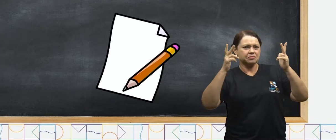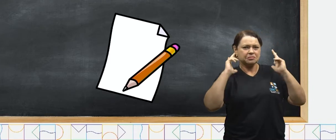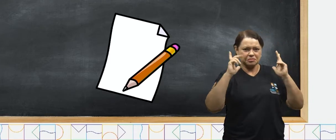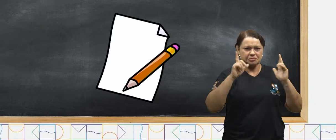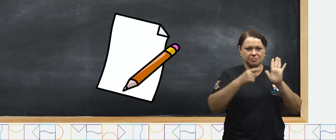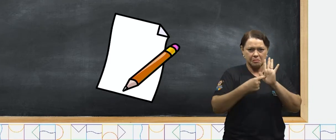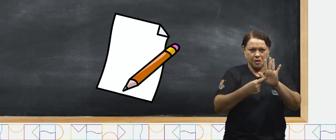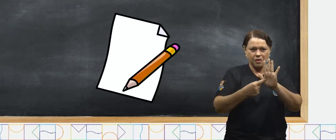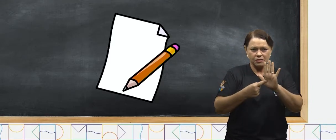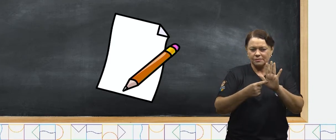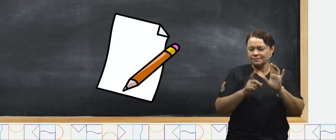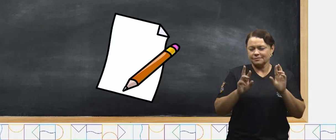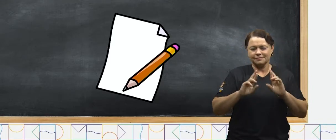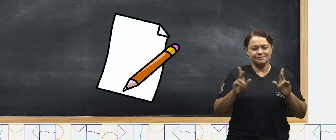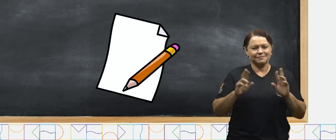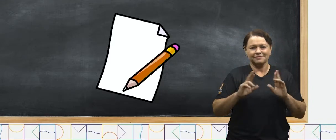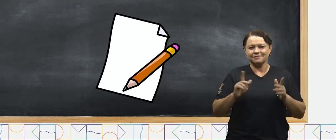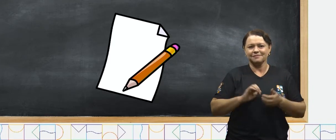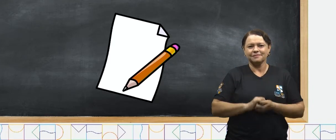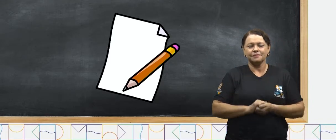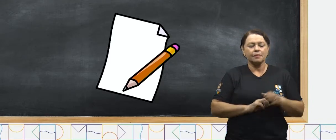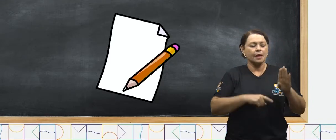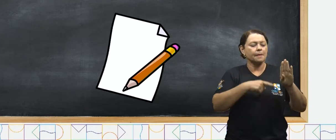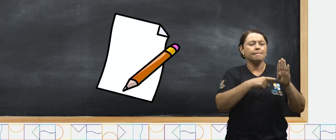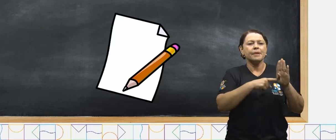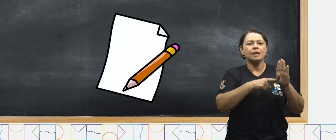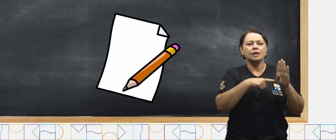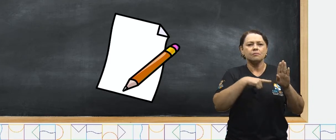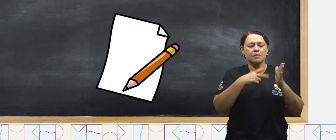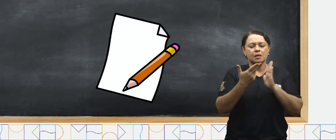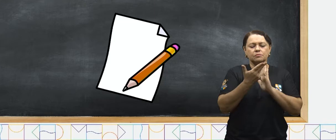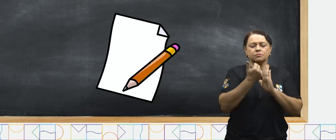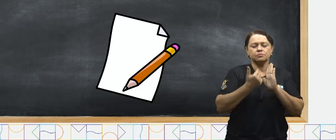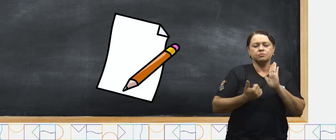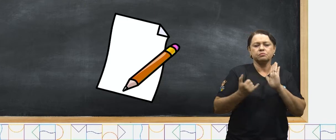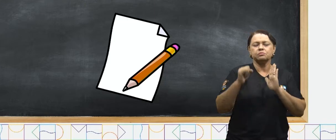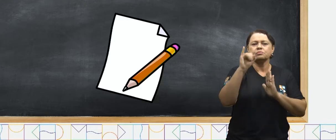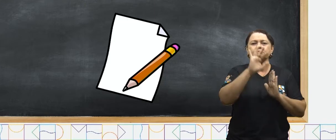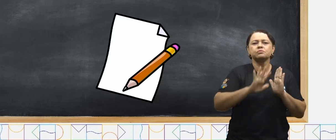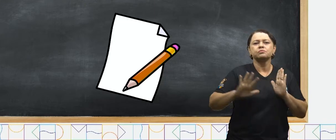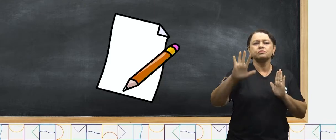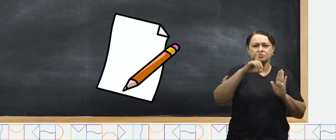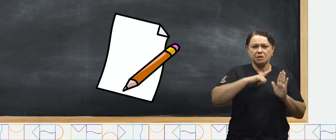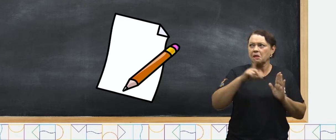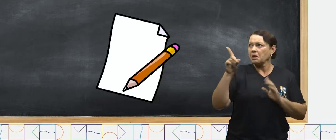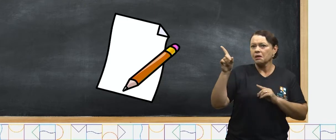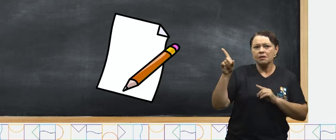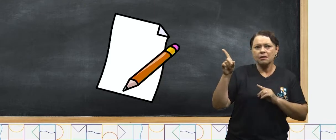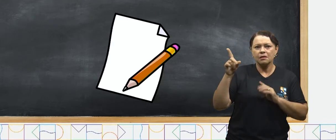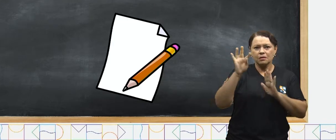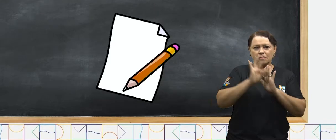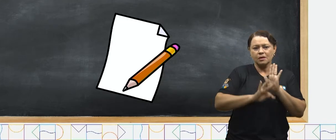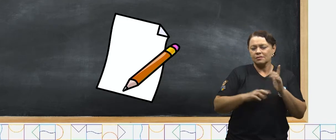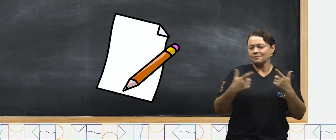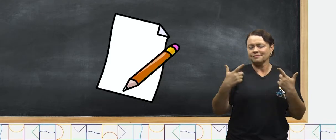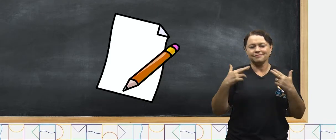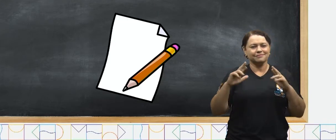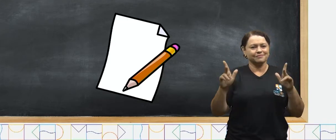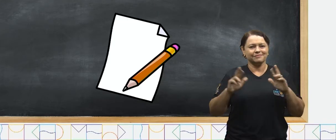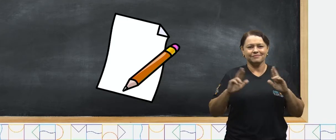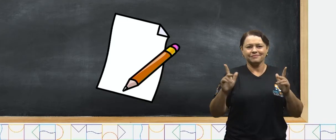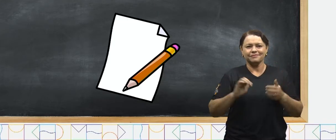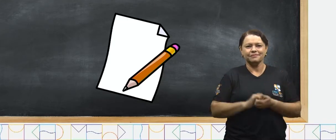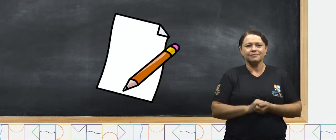exposta aqui neste texto. Letra B, ilustrar. Não há ilustração deste texto. E letra